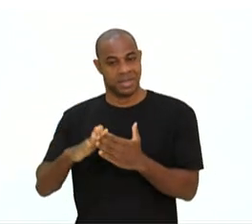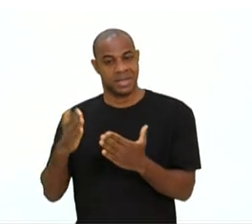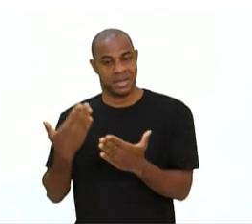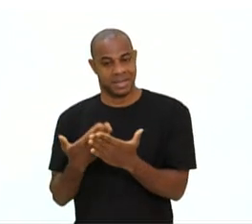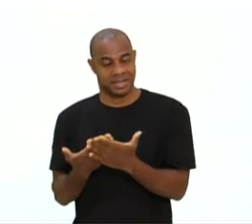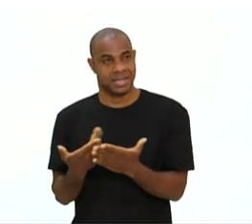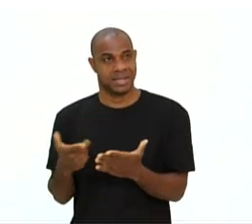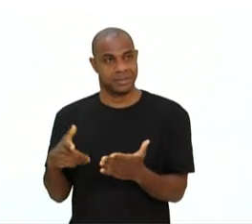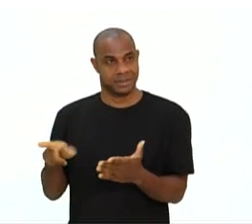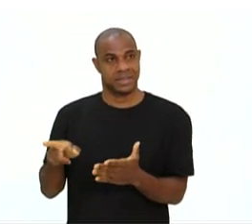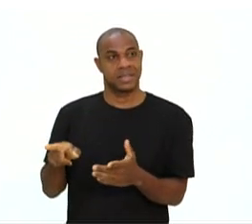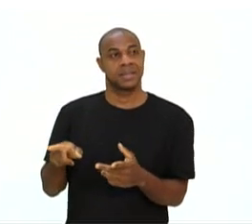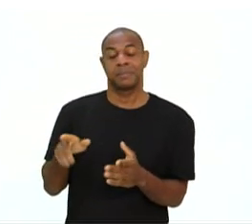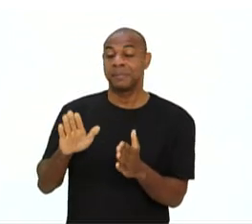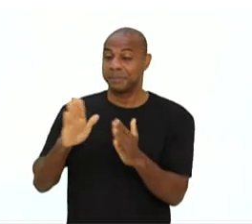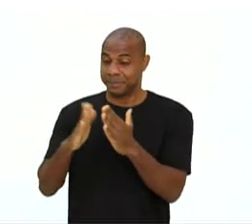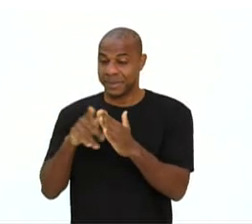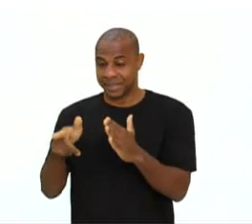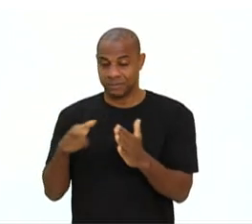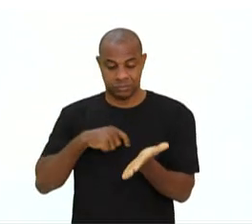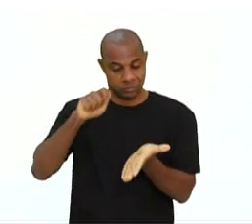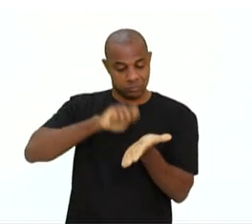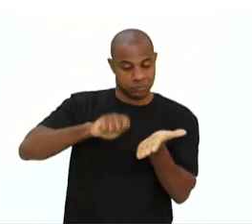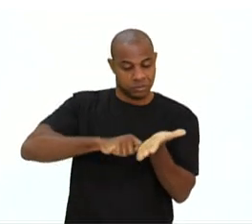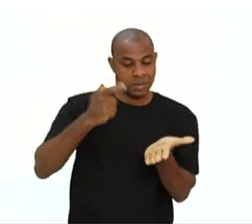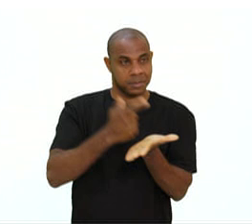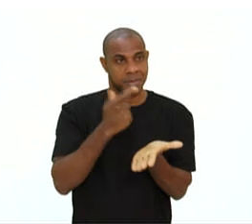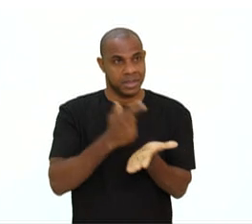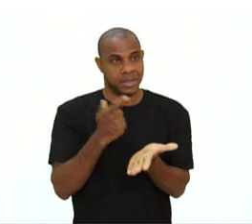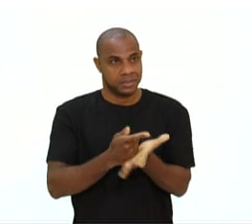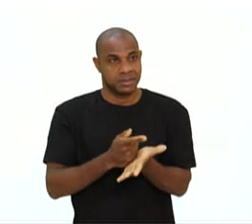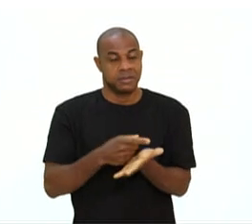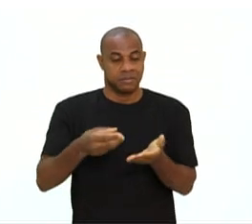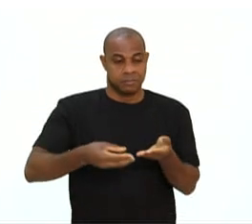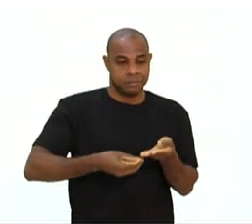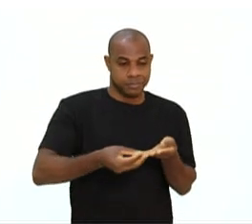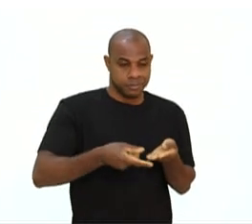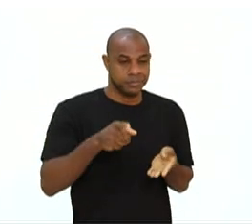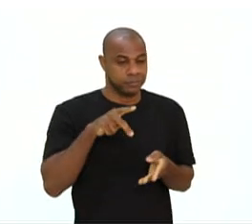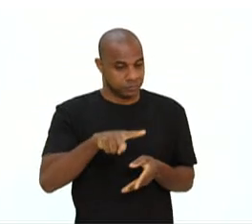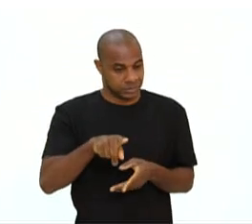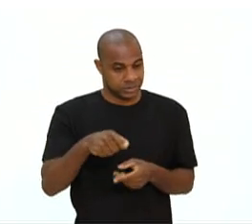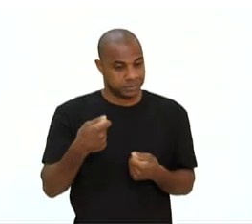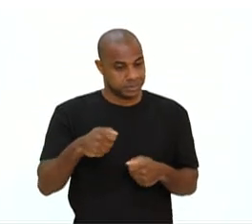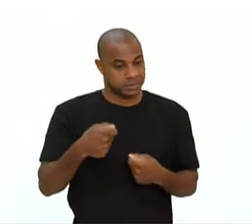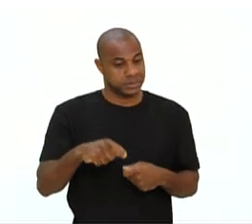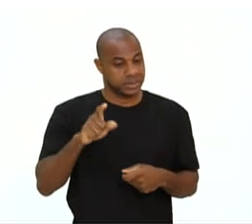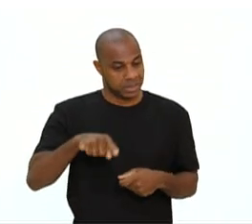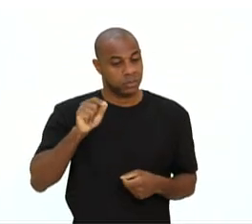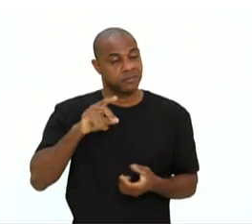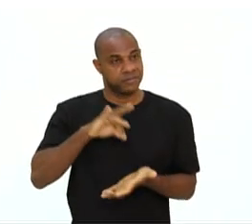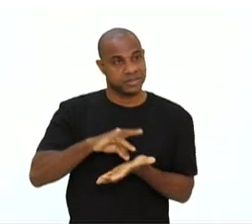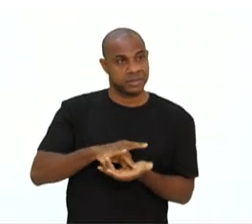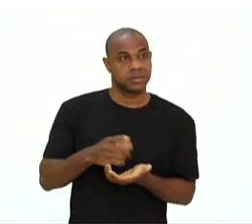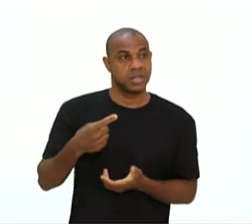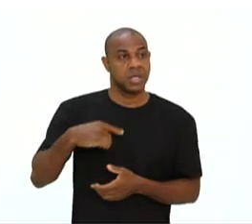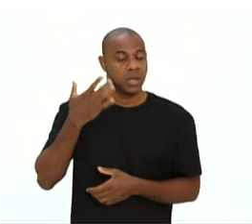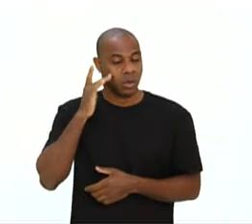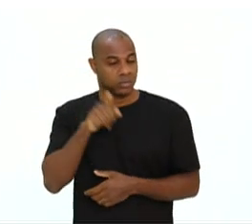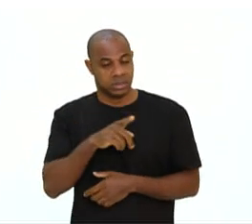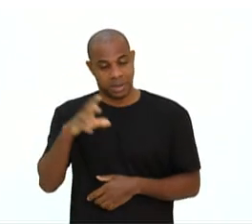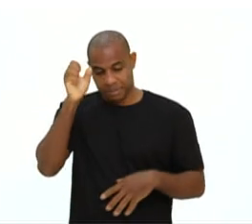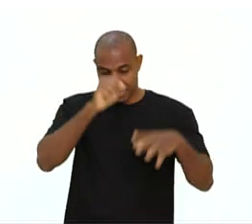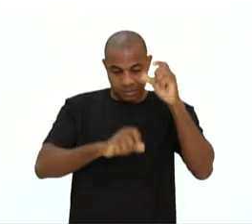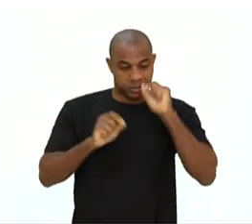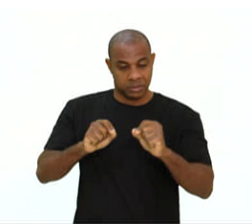noite, deixem essa página com vocês, então será verdade. Eu acho que aprendemos que você